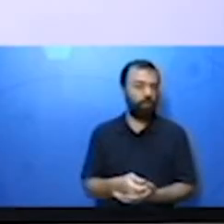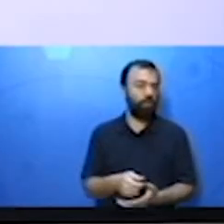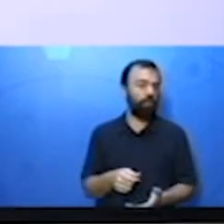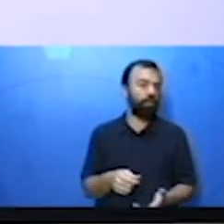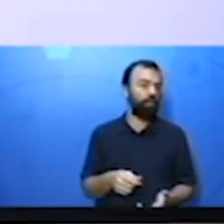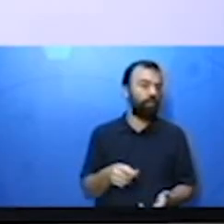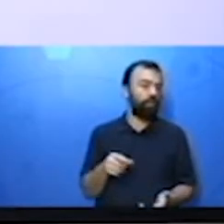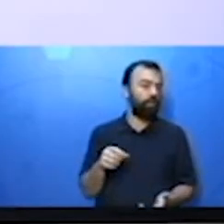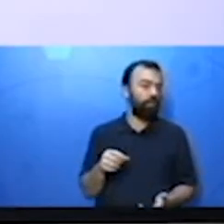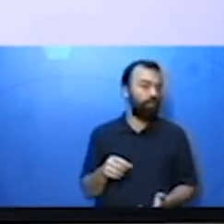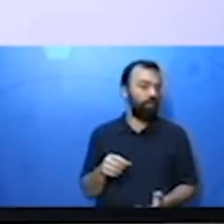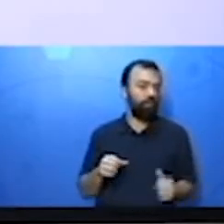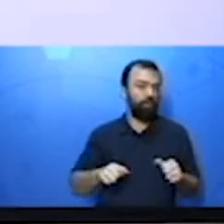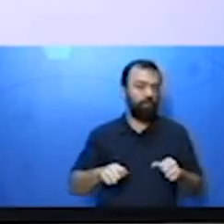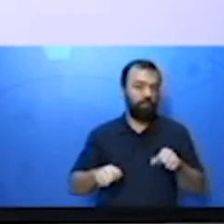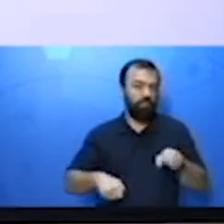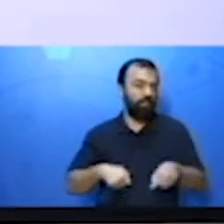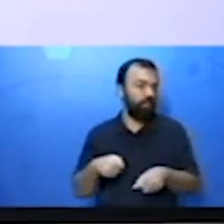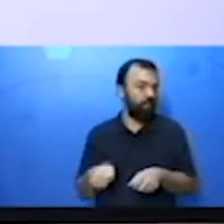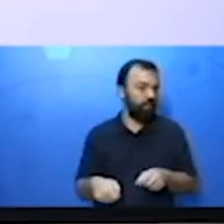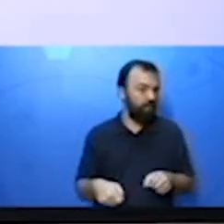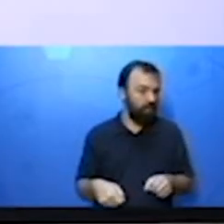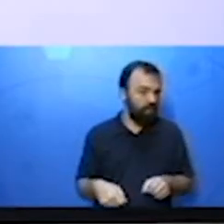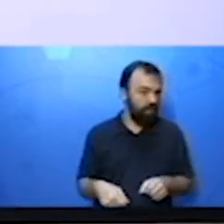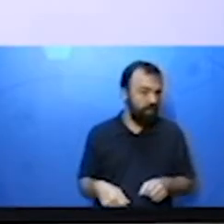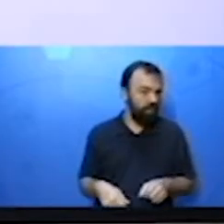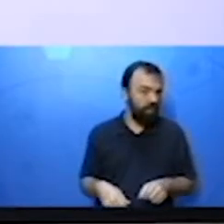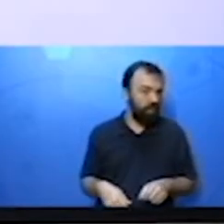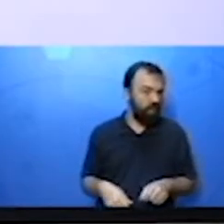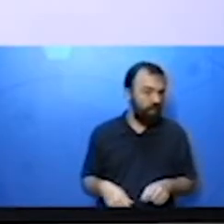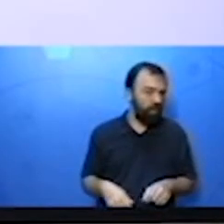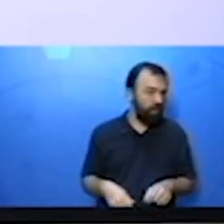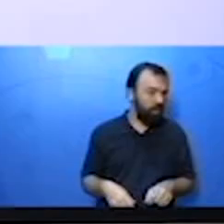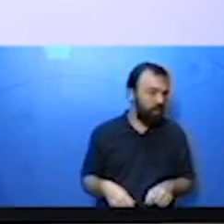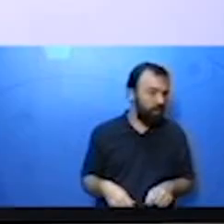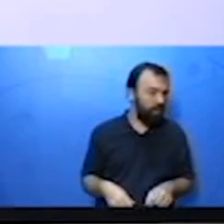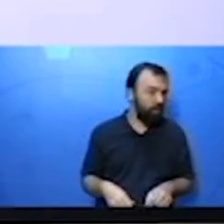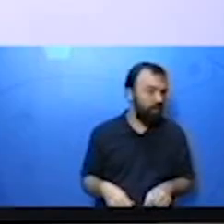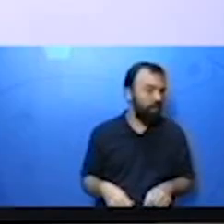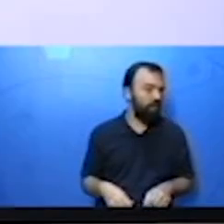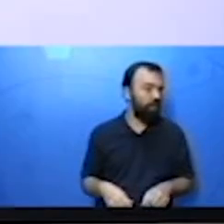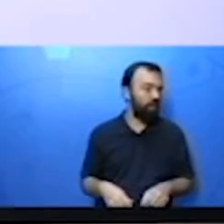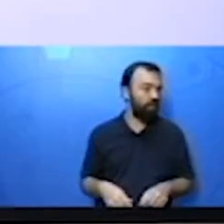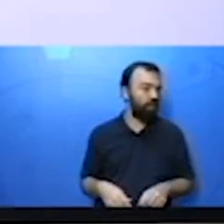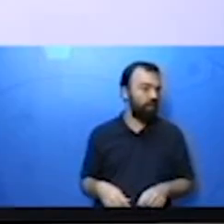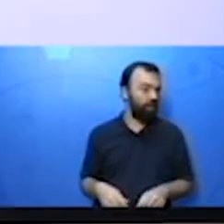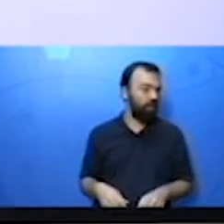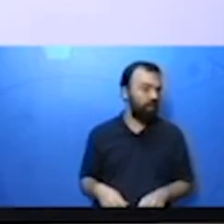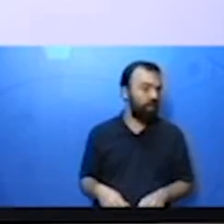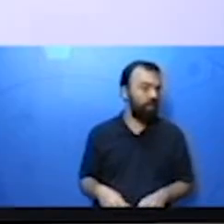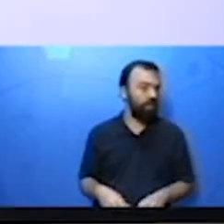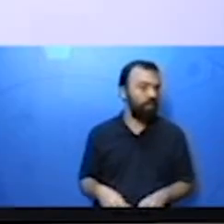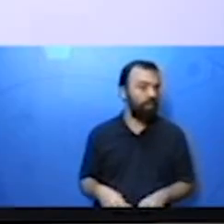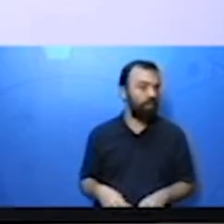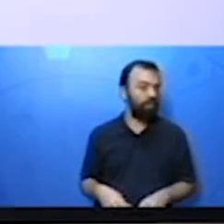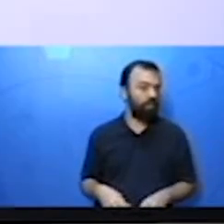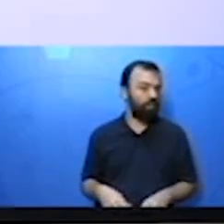custava R$ 250 e obteve R$ 85 de desconto? Vamos lá?